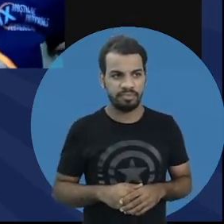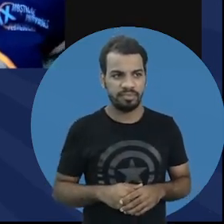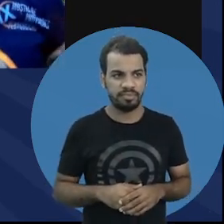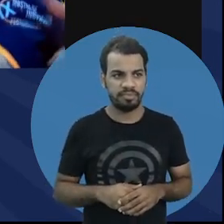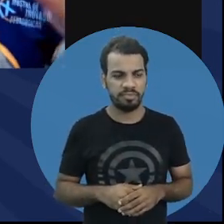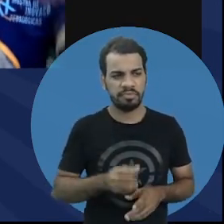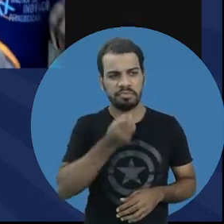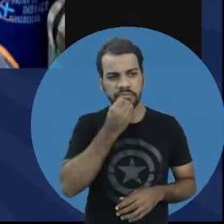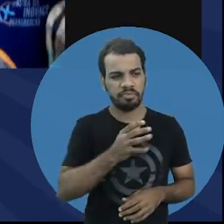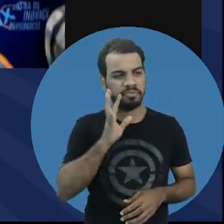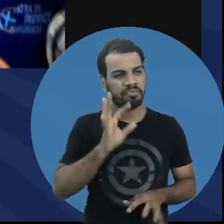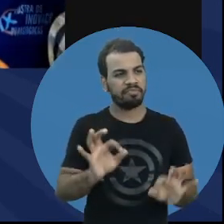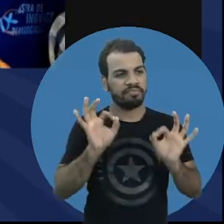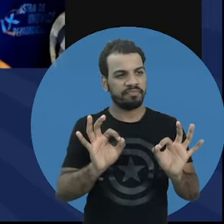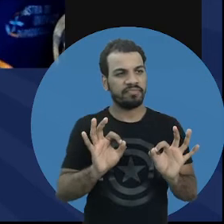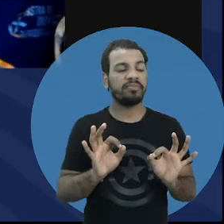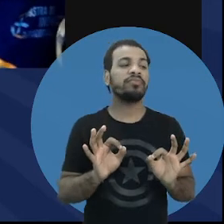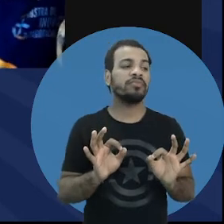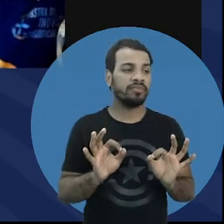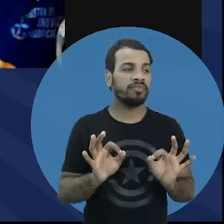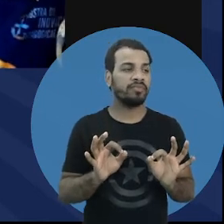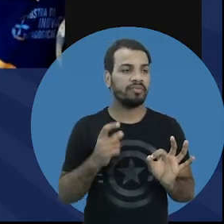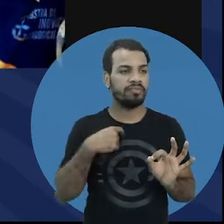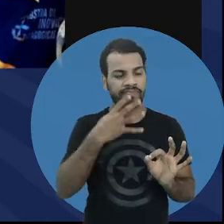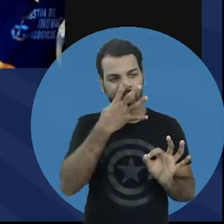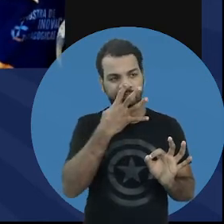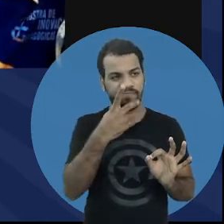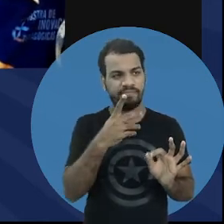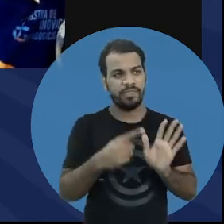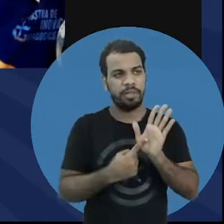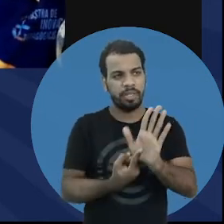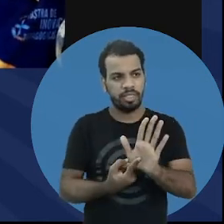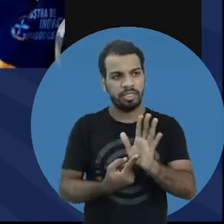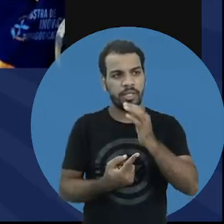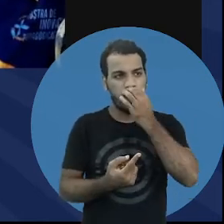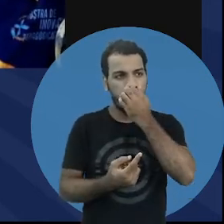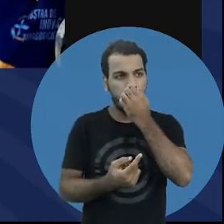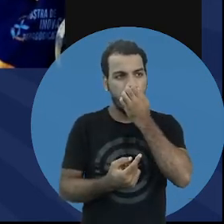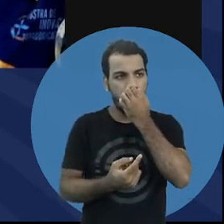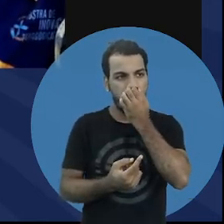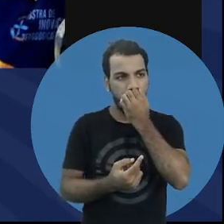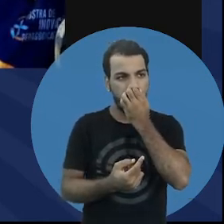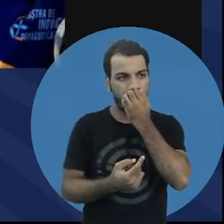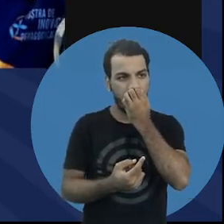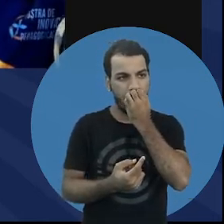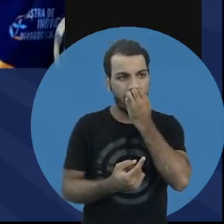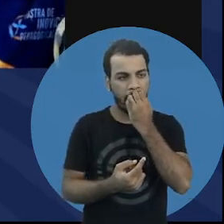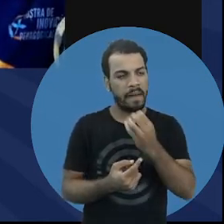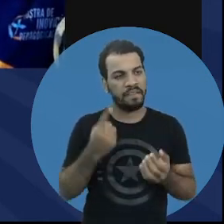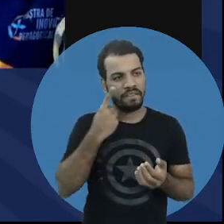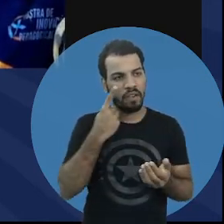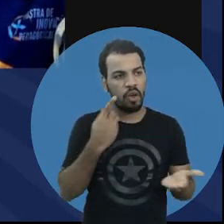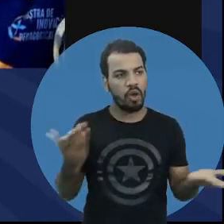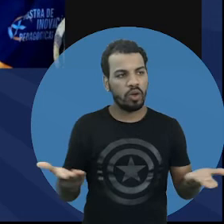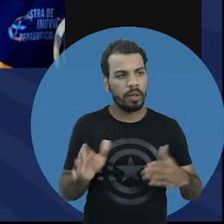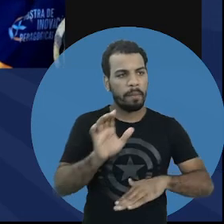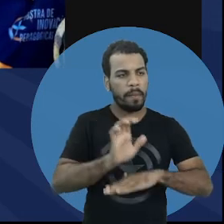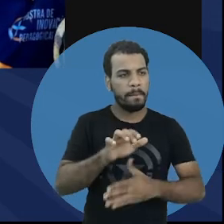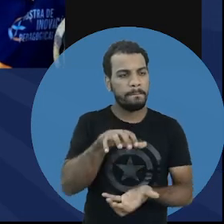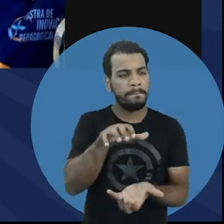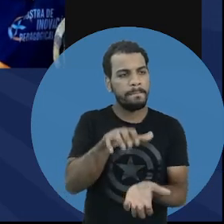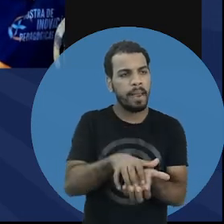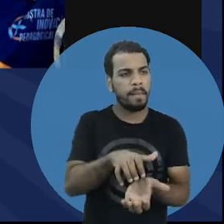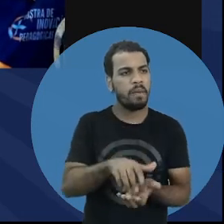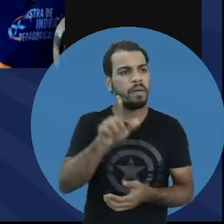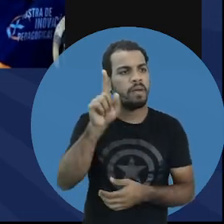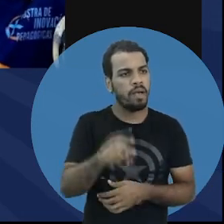legal. Eu estava ponderando aqui, assistindo a apresentação e vendo hoje o estado de Pernambuco